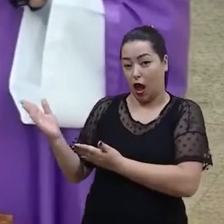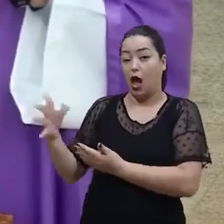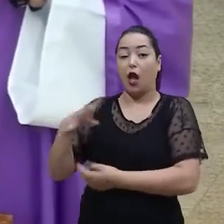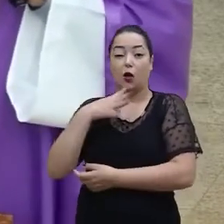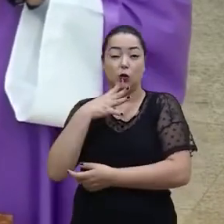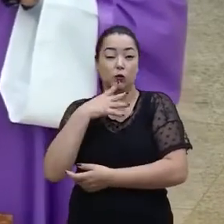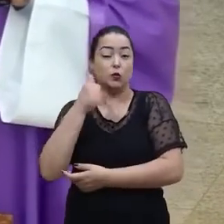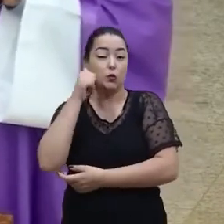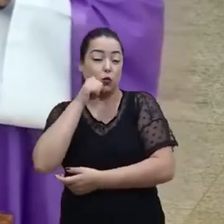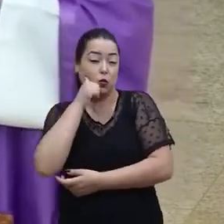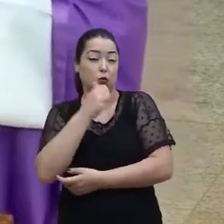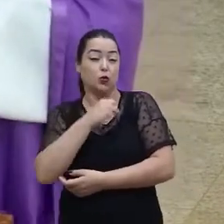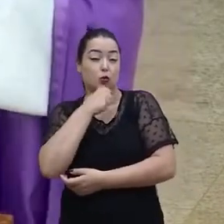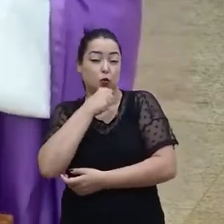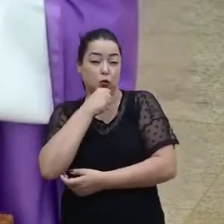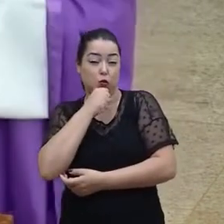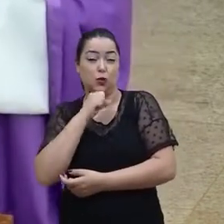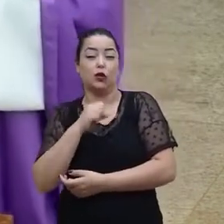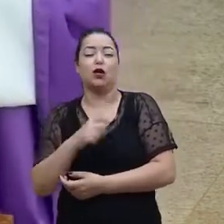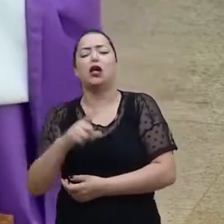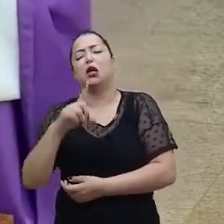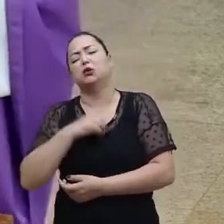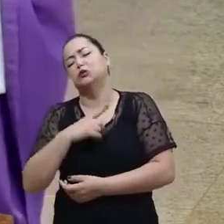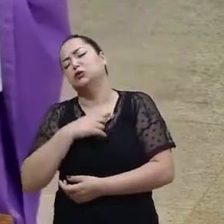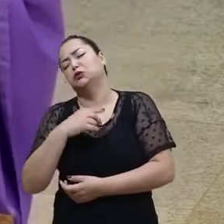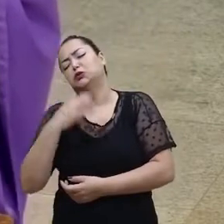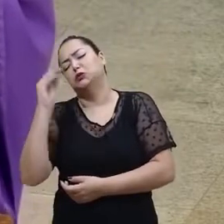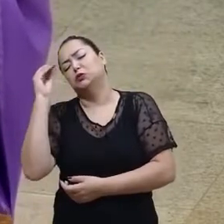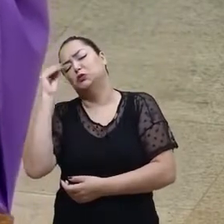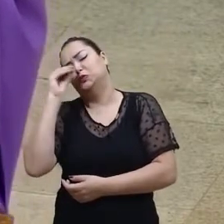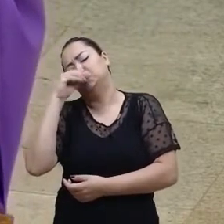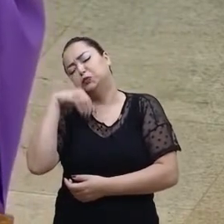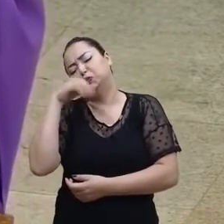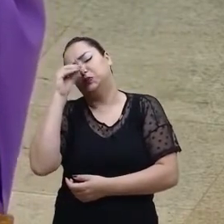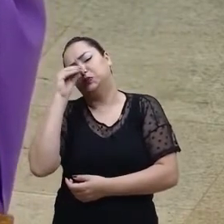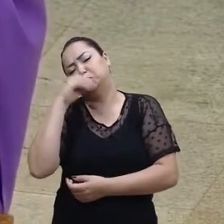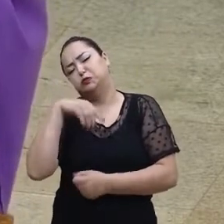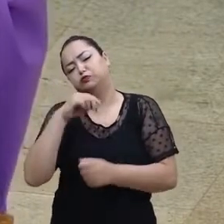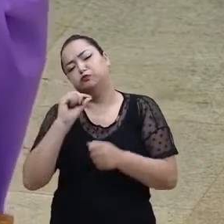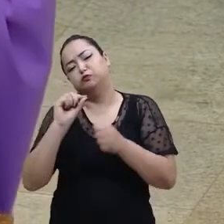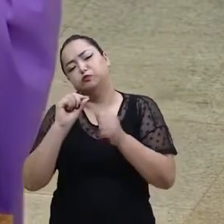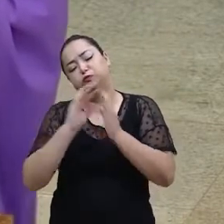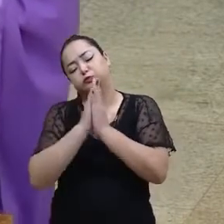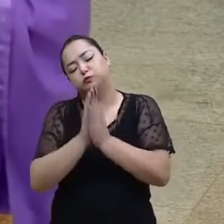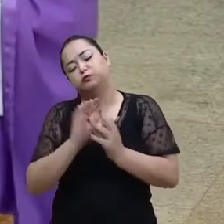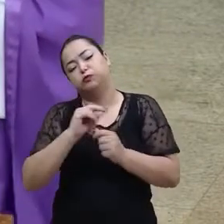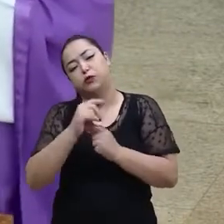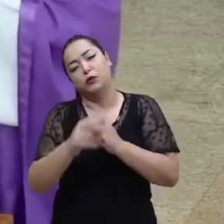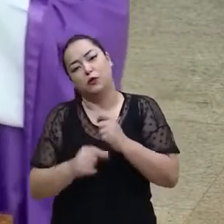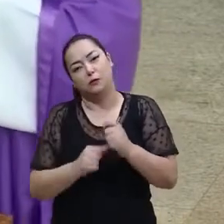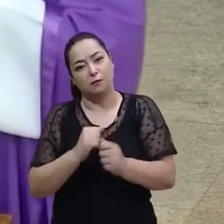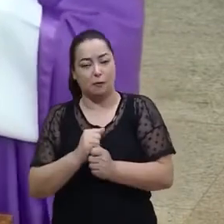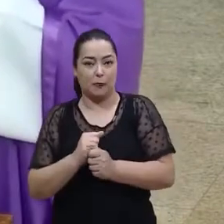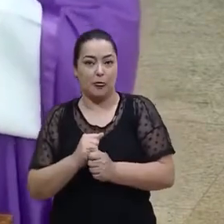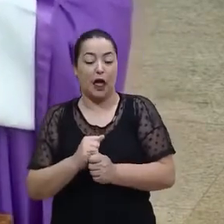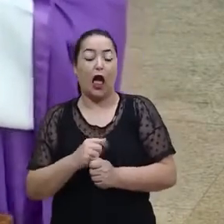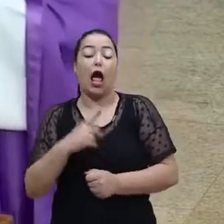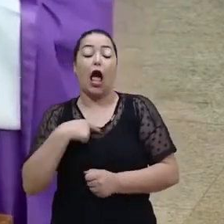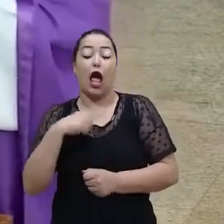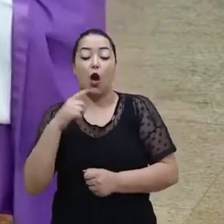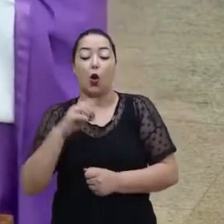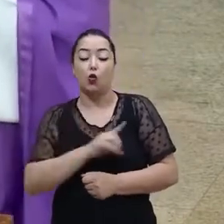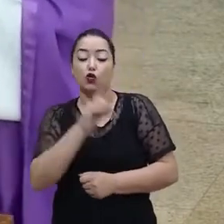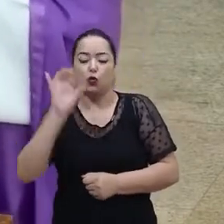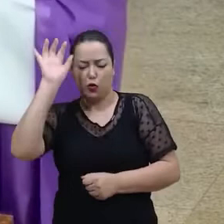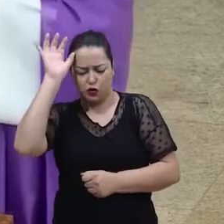diz Padre eu tinha uma preguiça de rezar o terço não rezava não conseguia eu decidi rezar pelo menos uma dezena